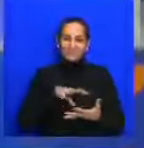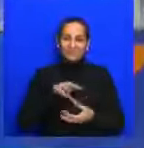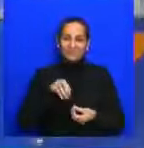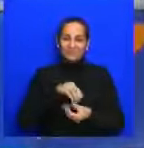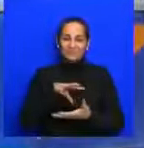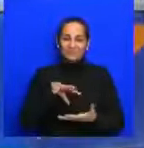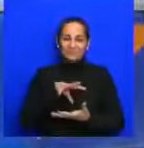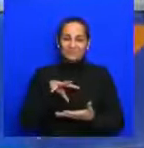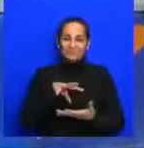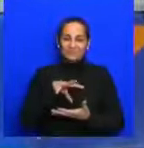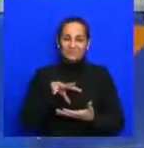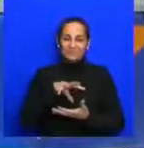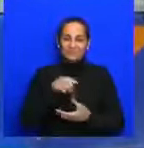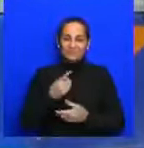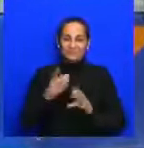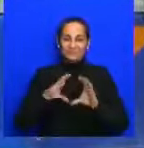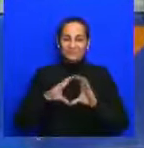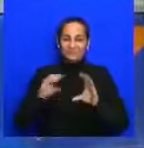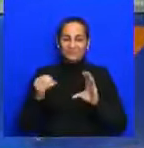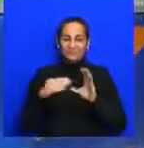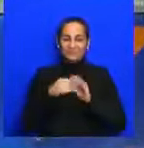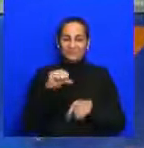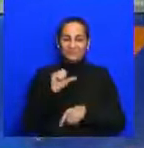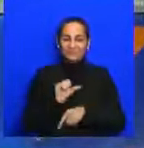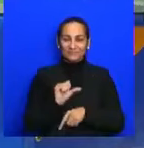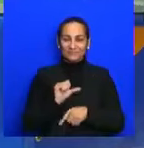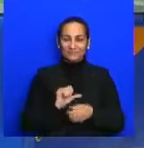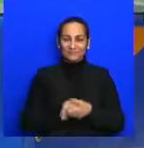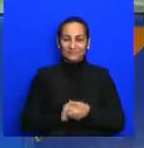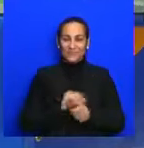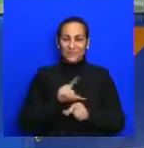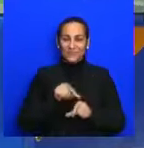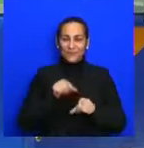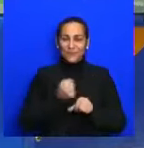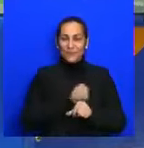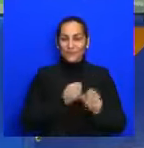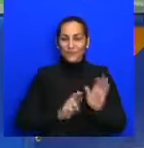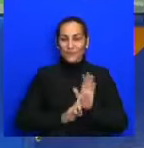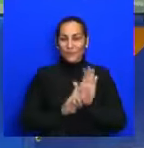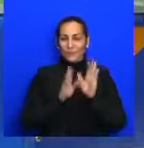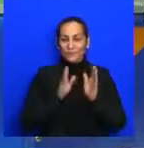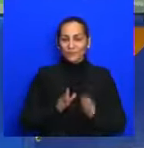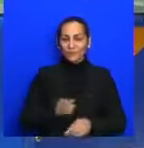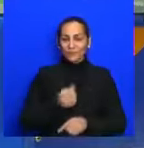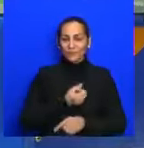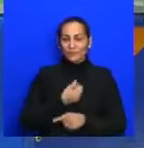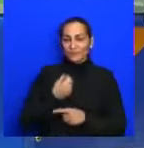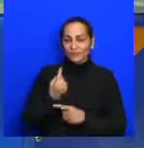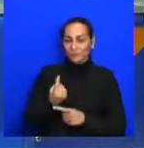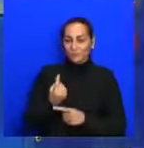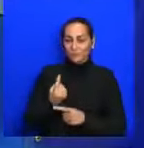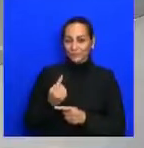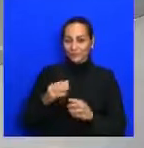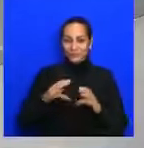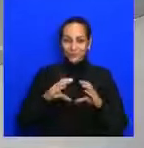Globo carregado, embaralhando, 10 bolas numeradas de 0 a 9. Sorteio do número correspondente à coluna número